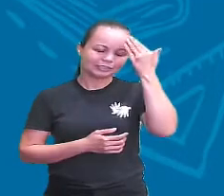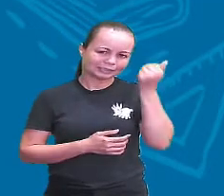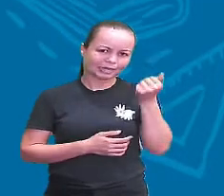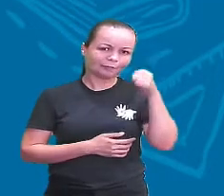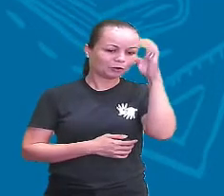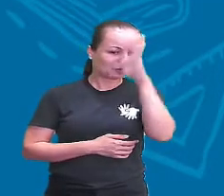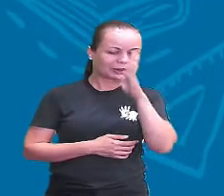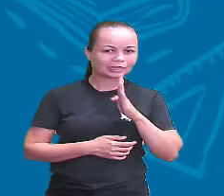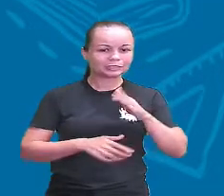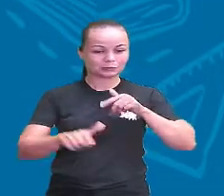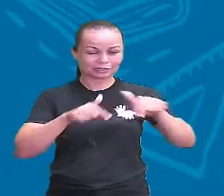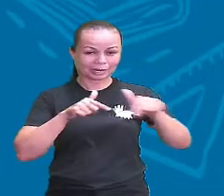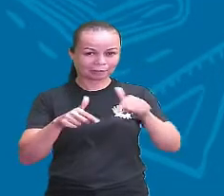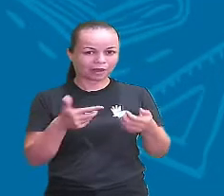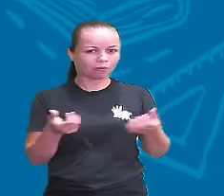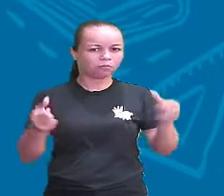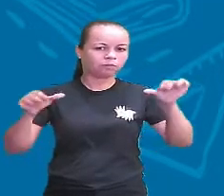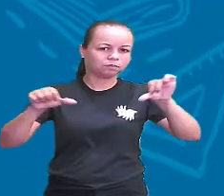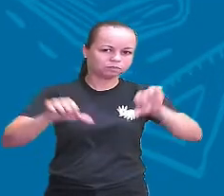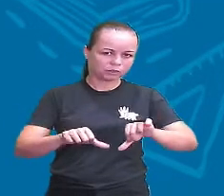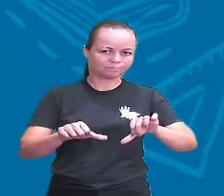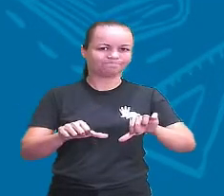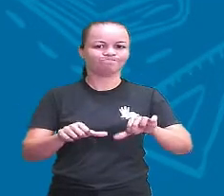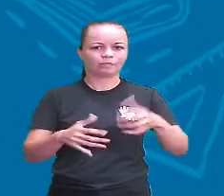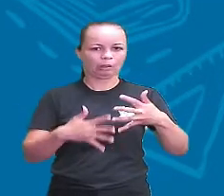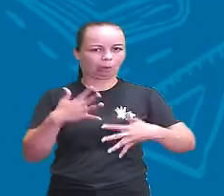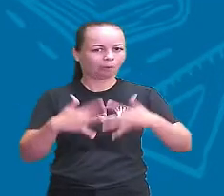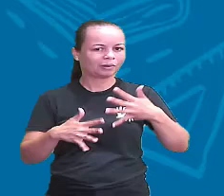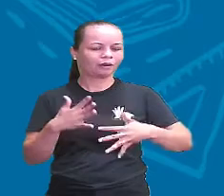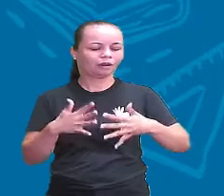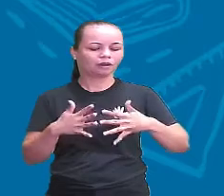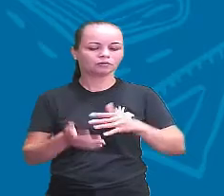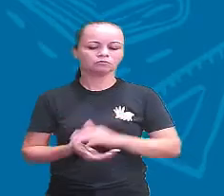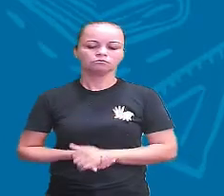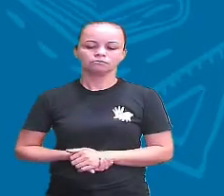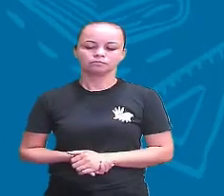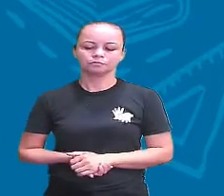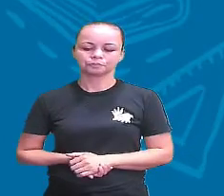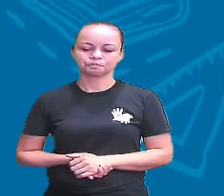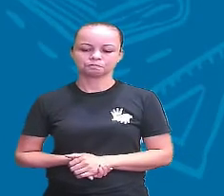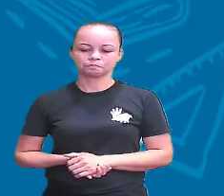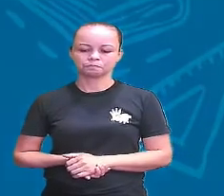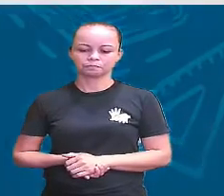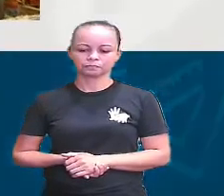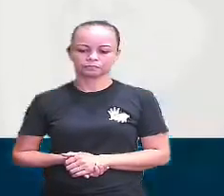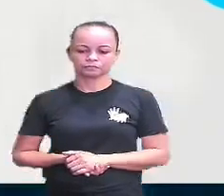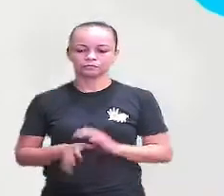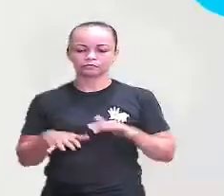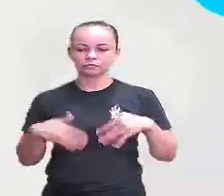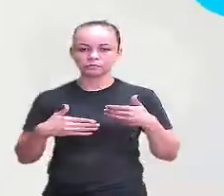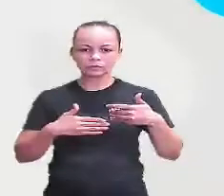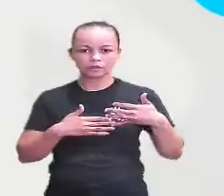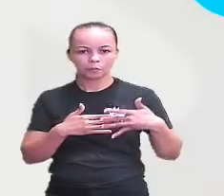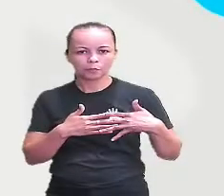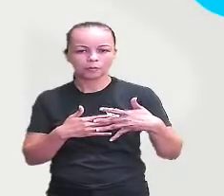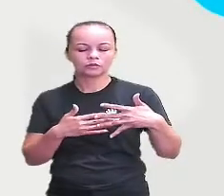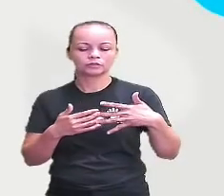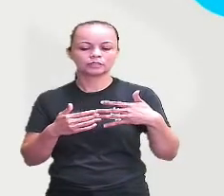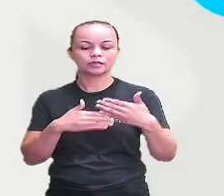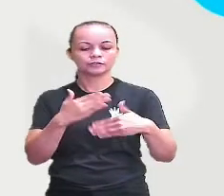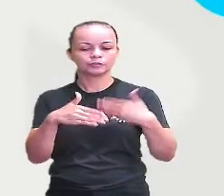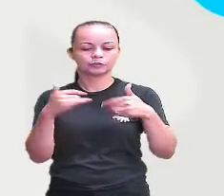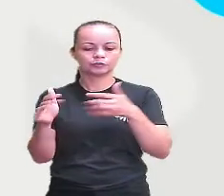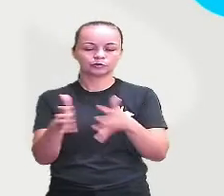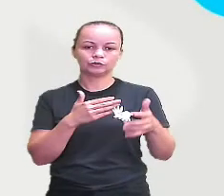que está bem complicado, tá bom? Ao longo do processo brasileiro de